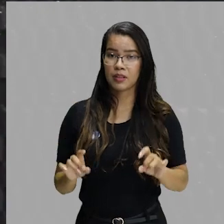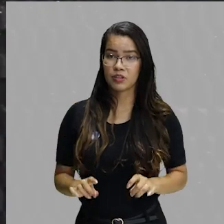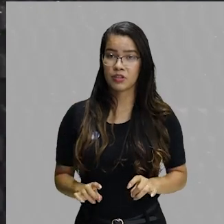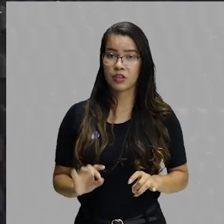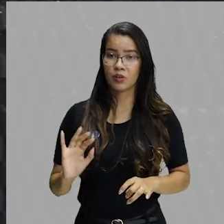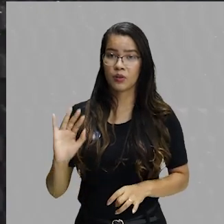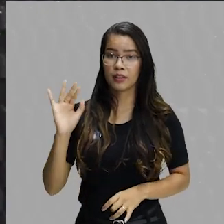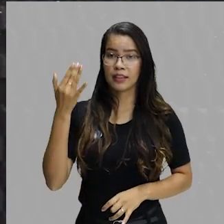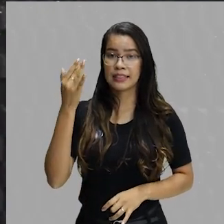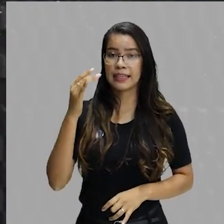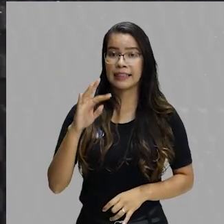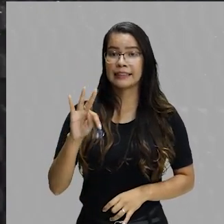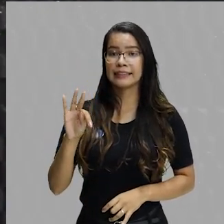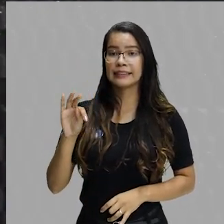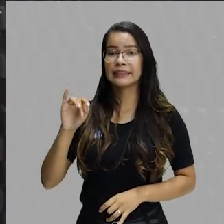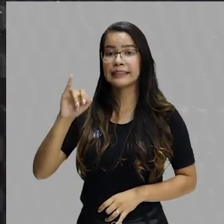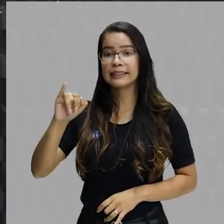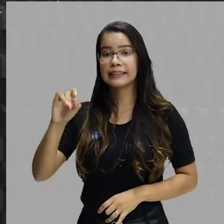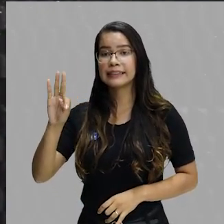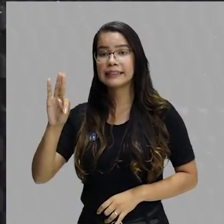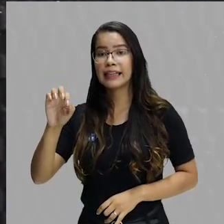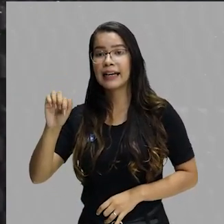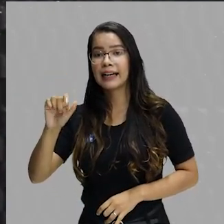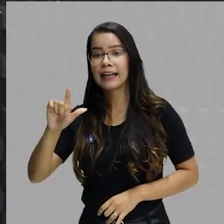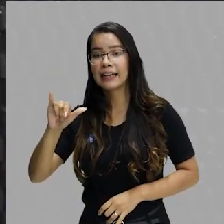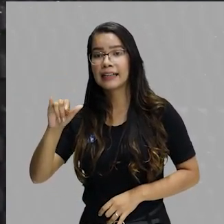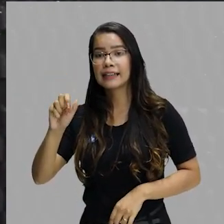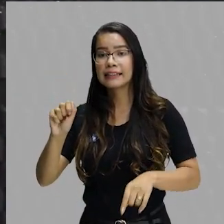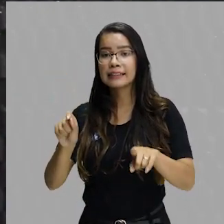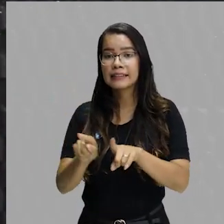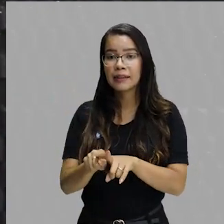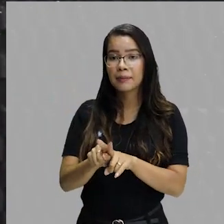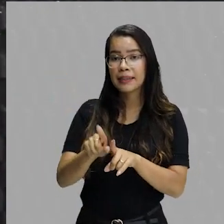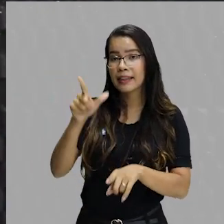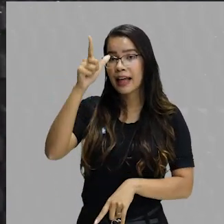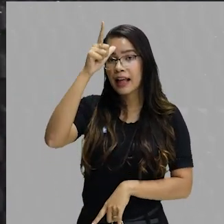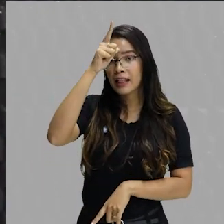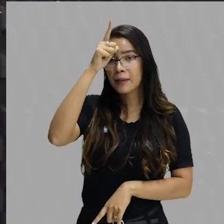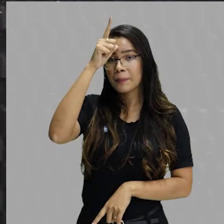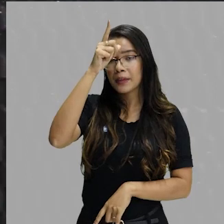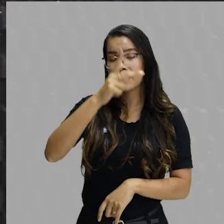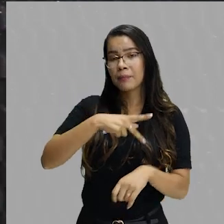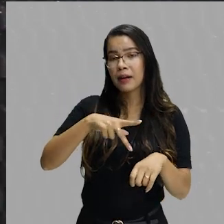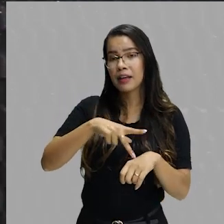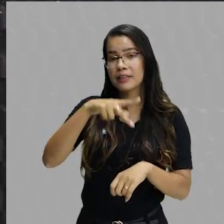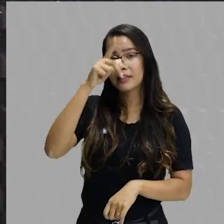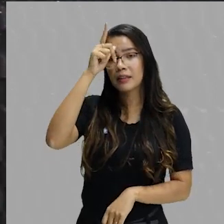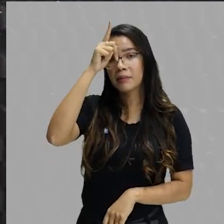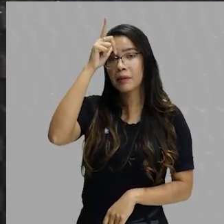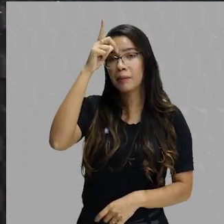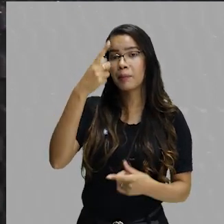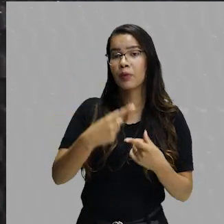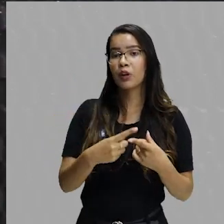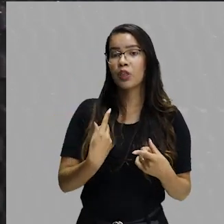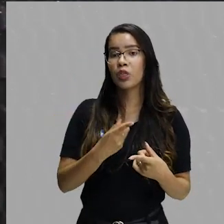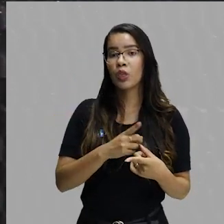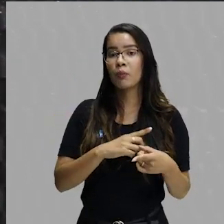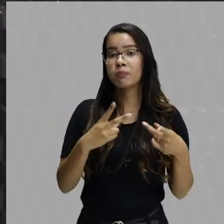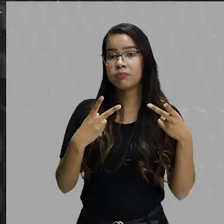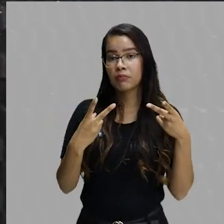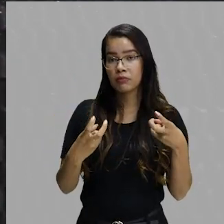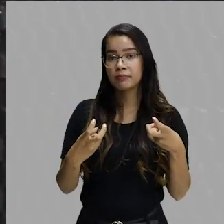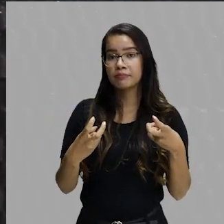Alemanha, do período entre guerras. Porque na Itália e na Alemanha é onde nós iremos observar